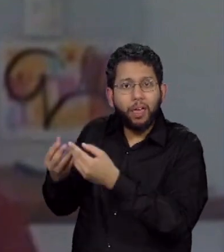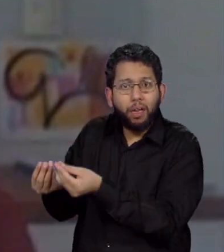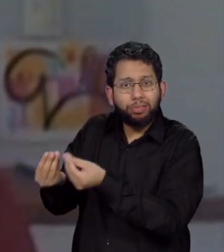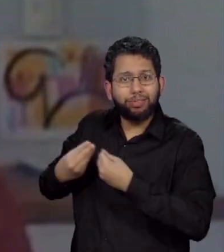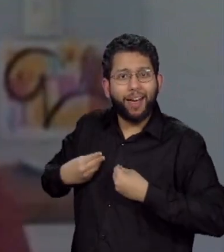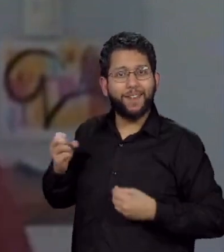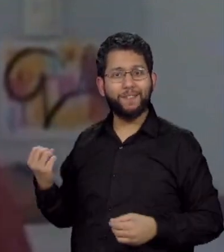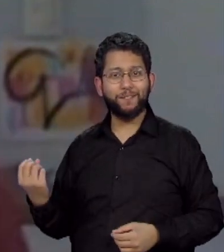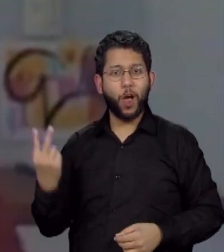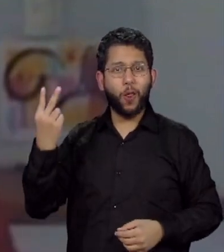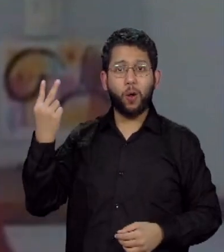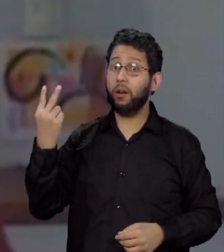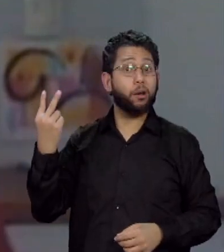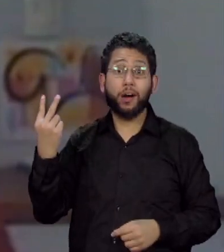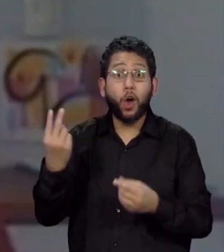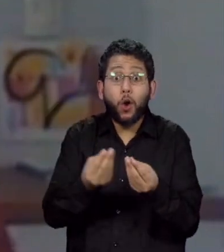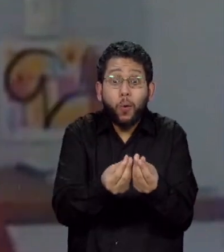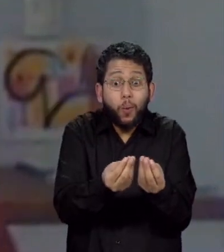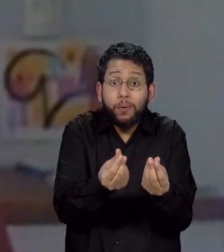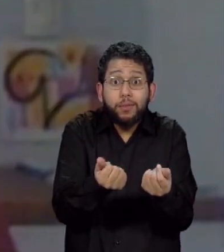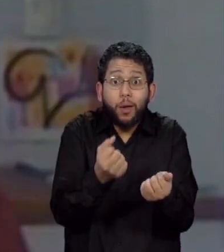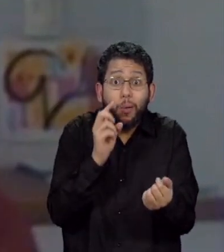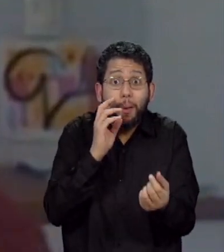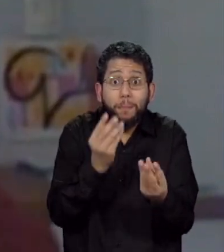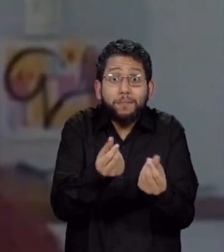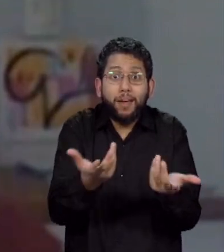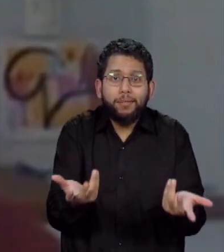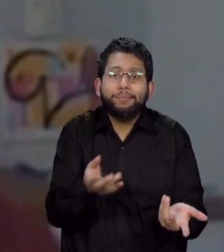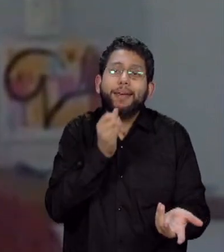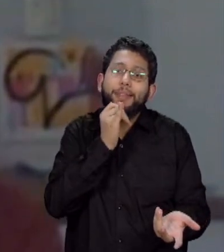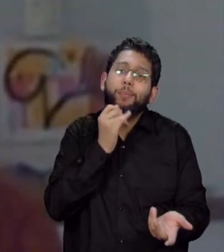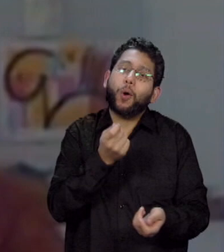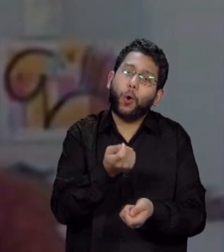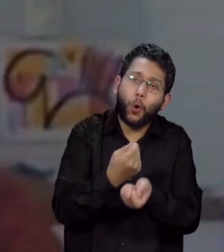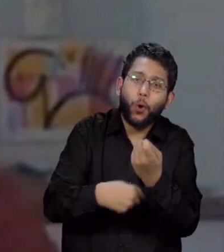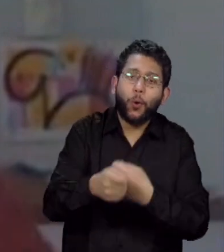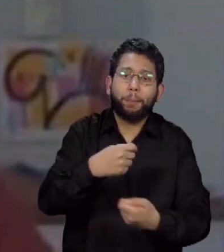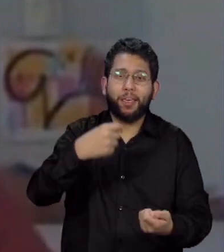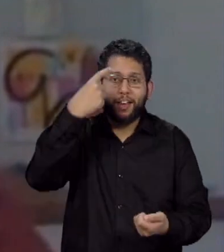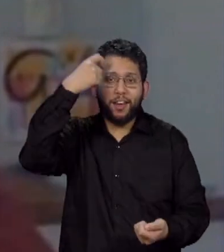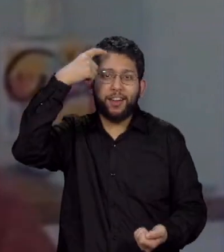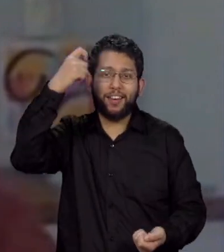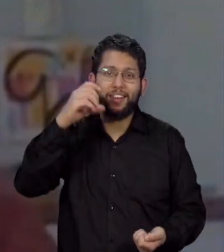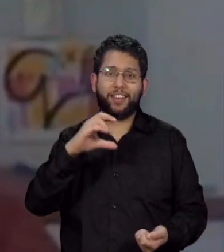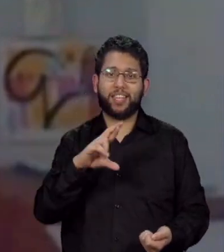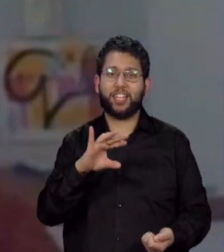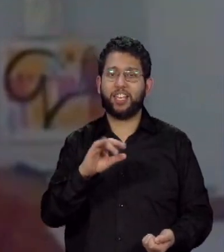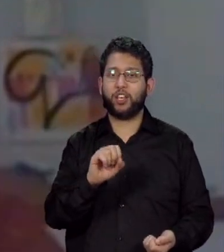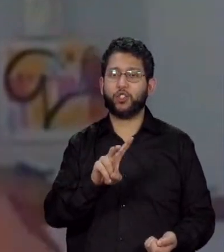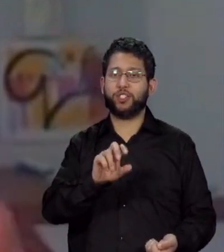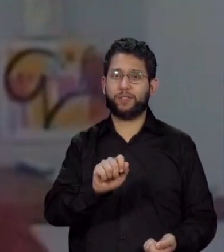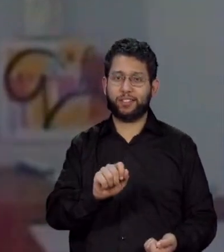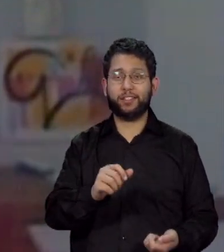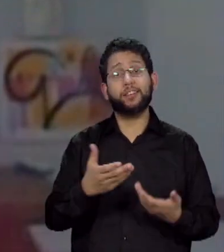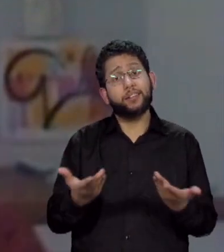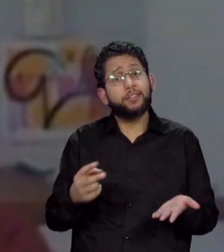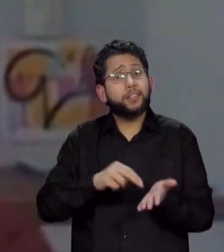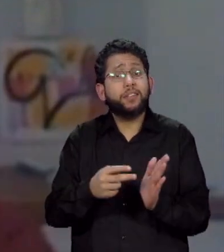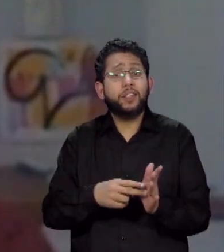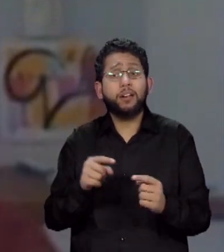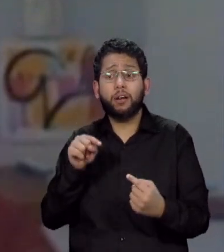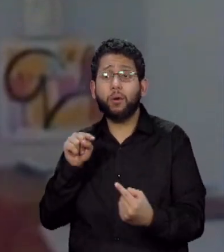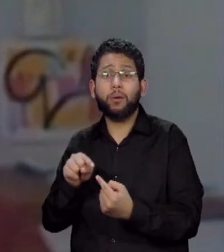mas está nas coisas intangíveis, né, como a economia criativa, que aí a economia criativa abrange uma série de